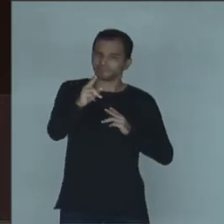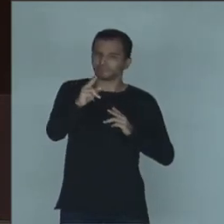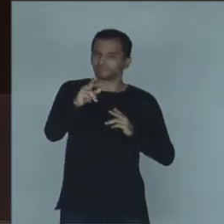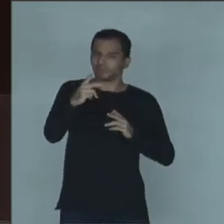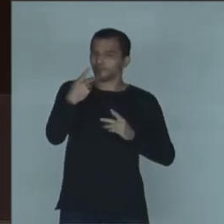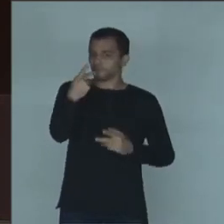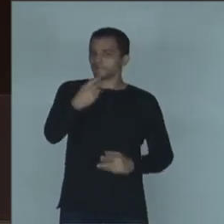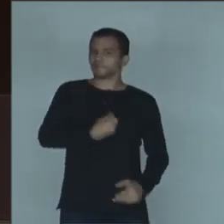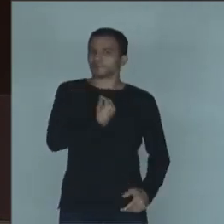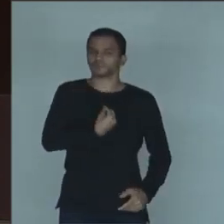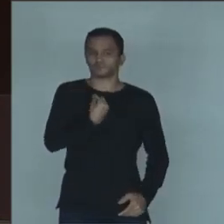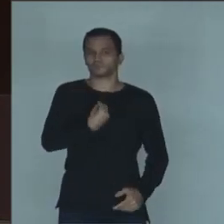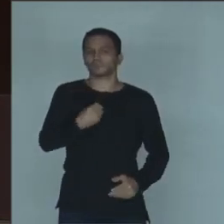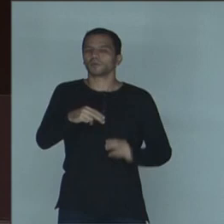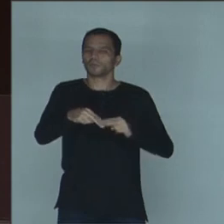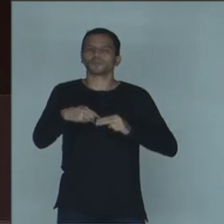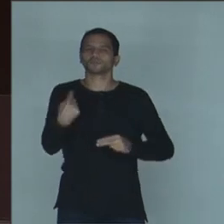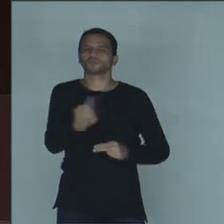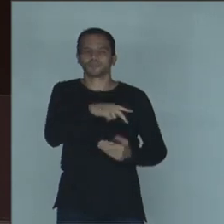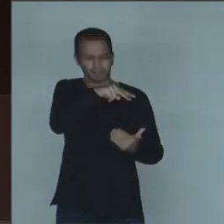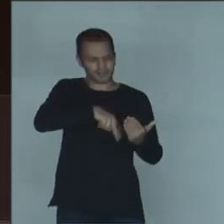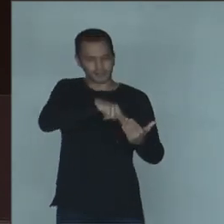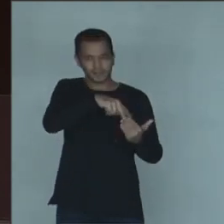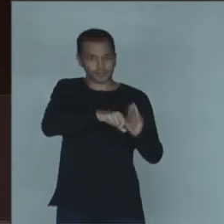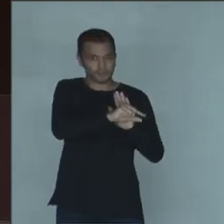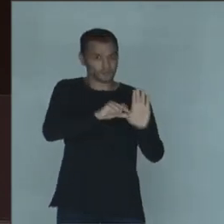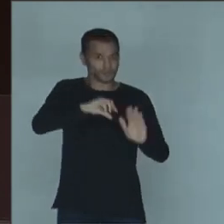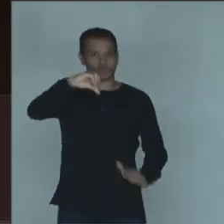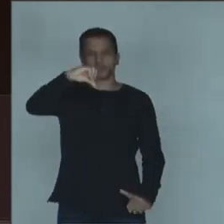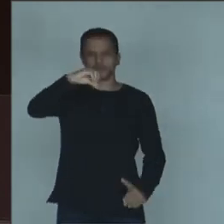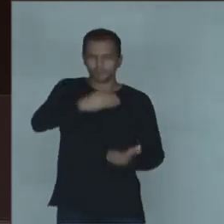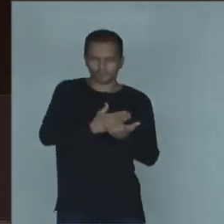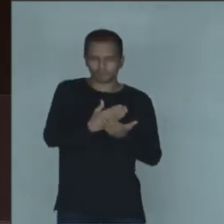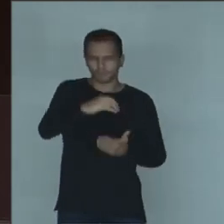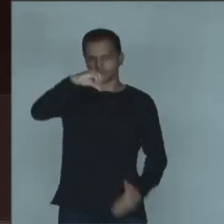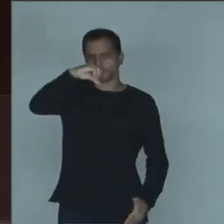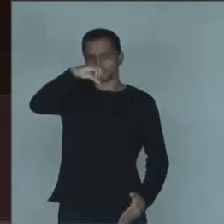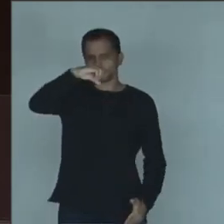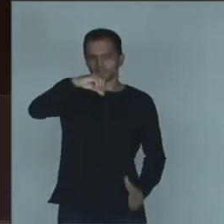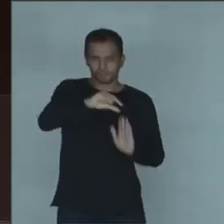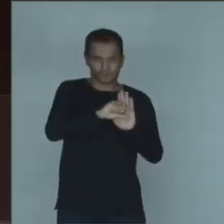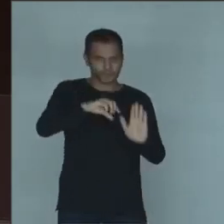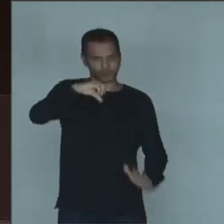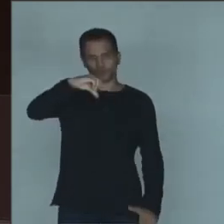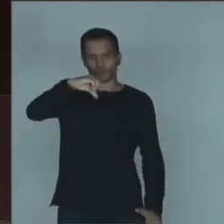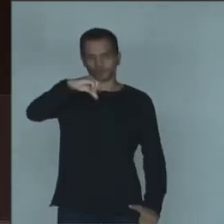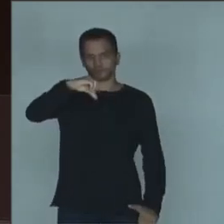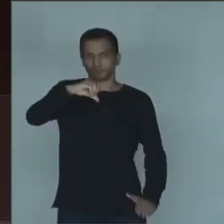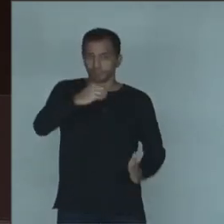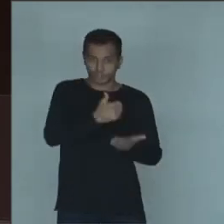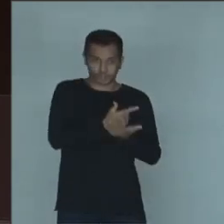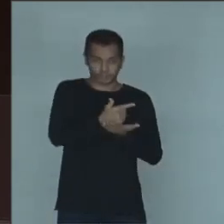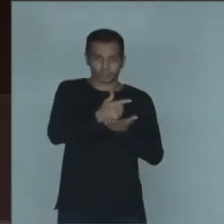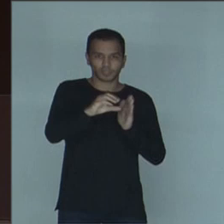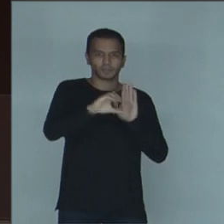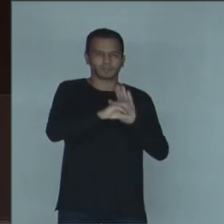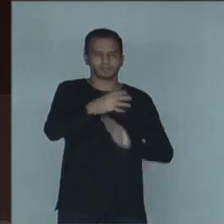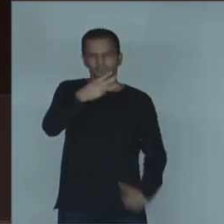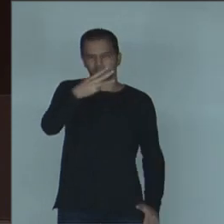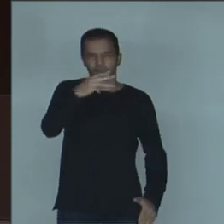por isso nós vamos ver a partir do verso 9 no verso 9 de Gênesis 3